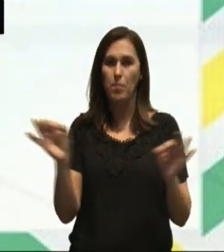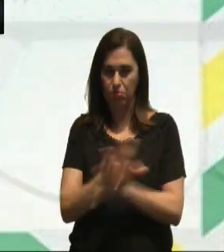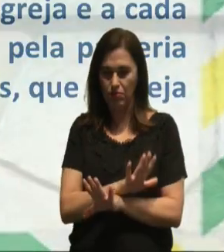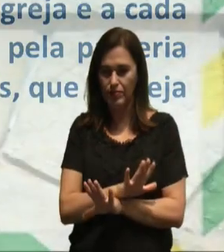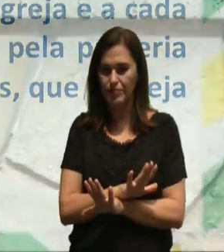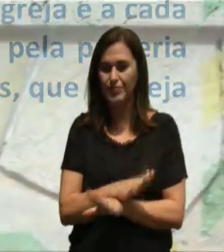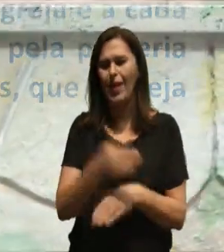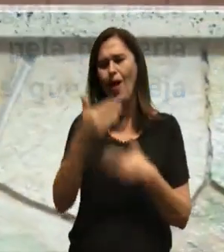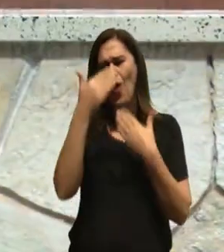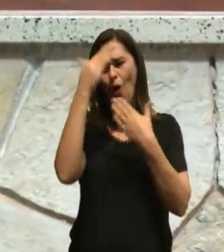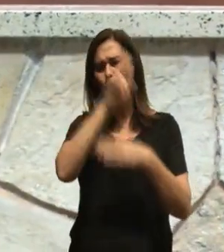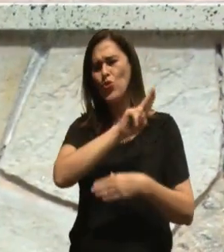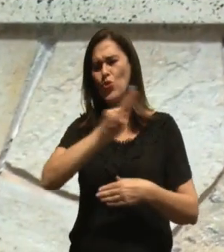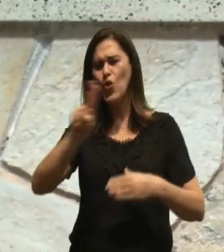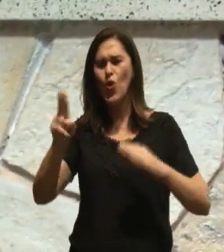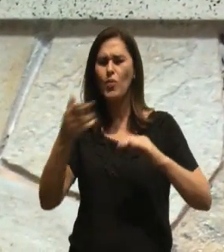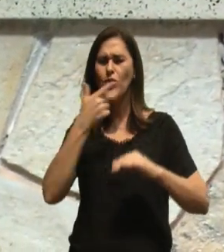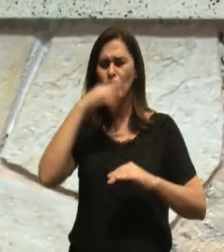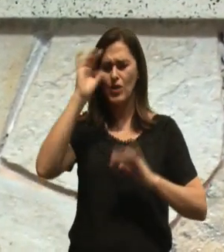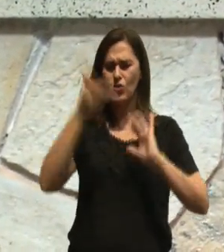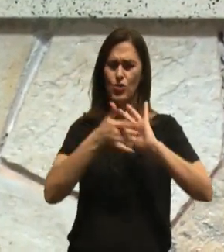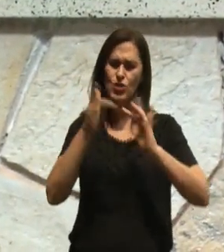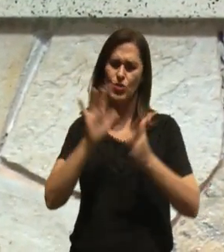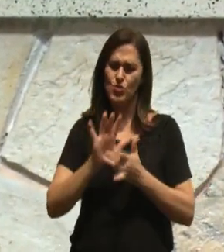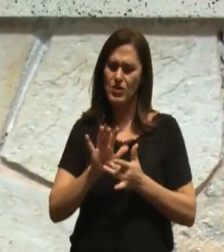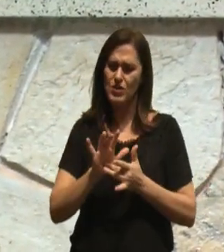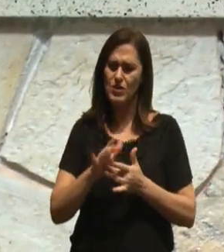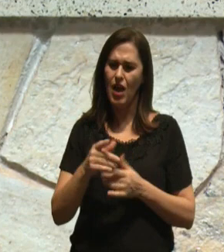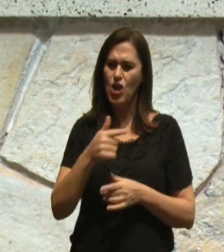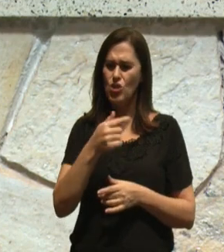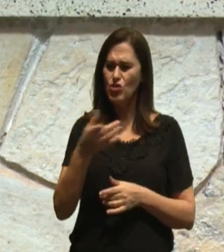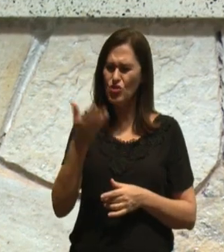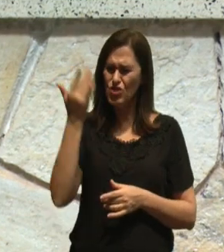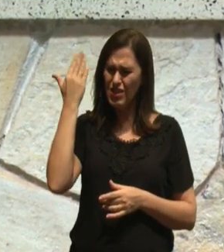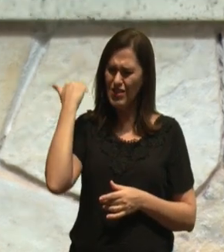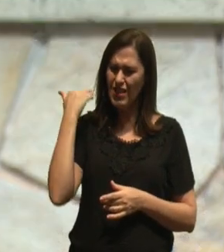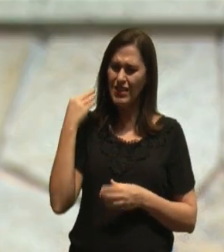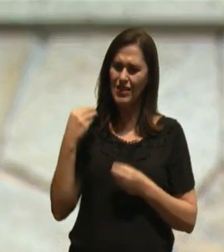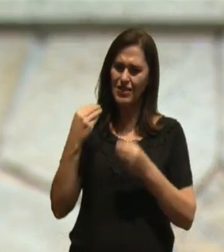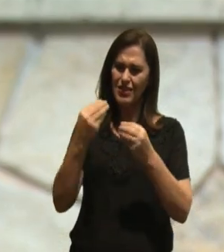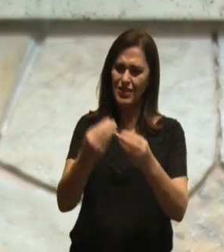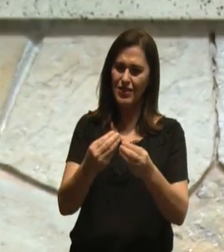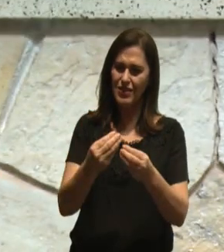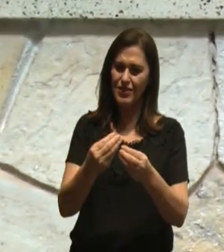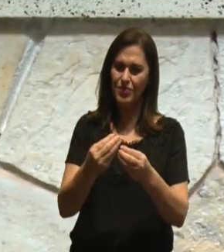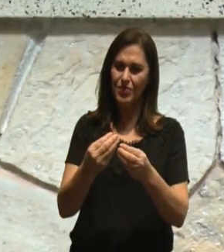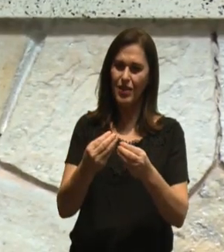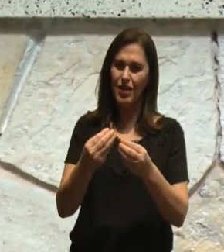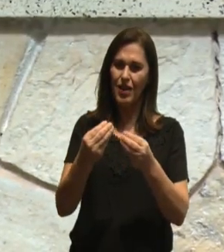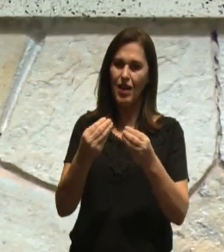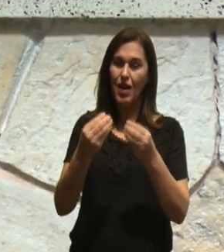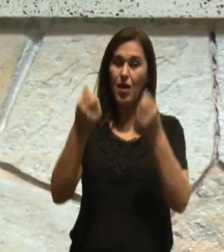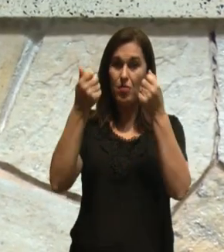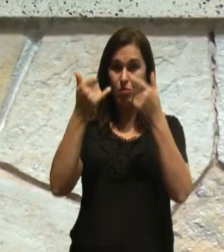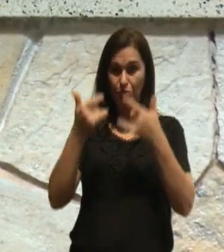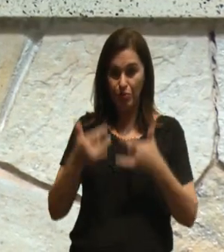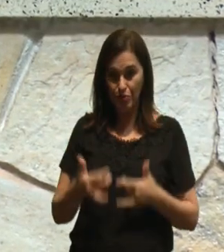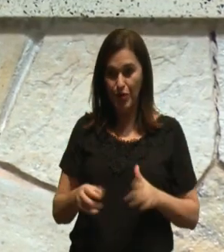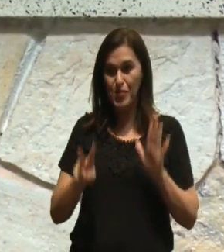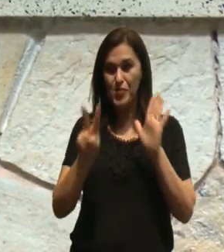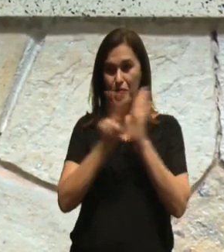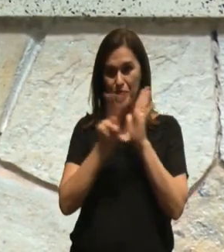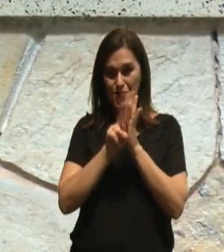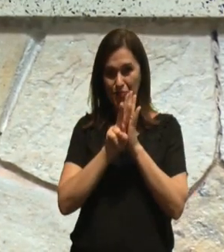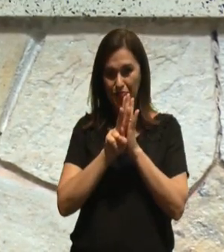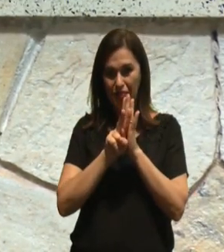irmãos. Saudações em nome do Senhor Jesus. Dias atrás, encaminhamos à igreja o nosso noticiário gerente do mês de abril